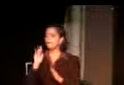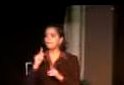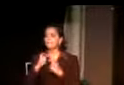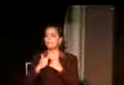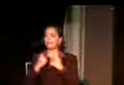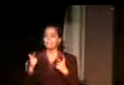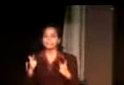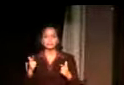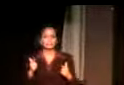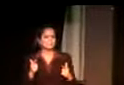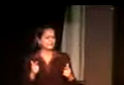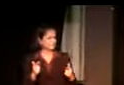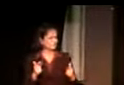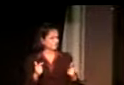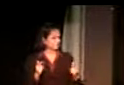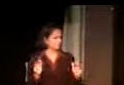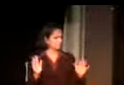paliativa